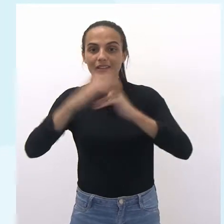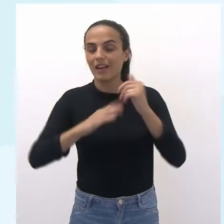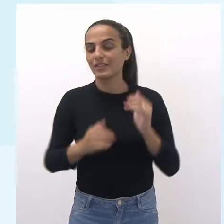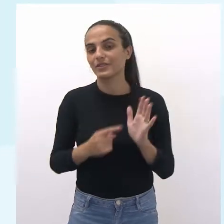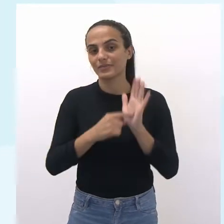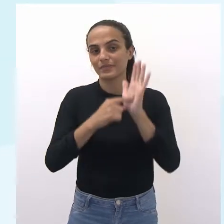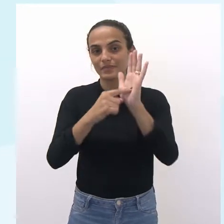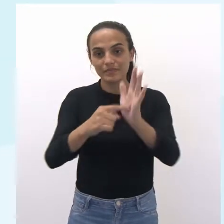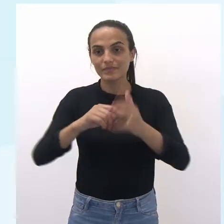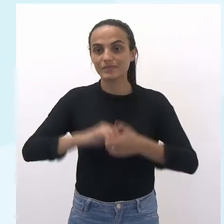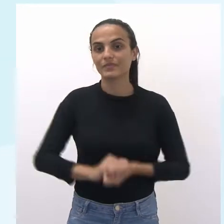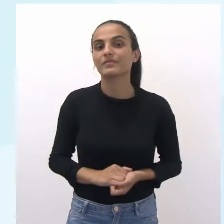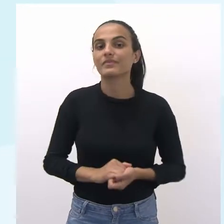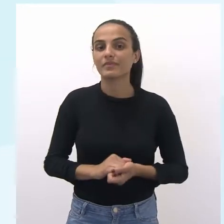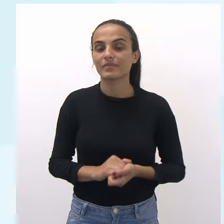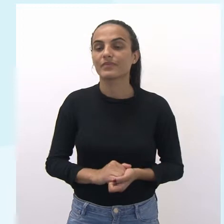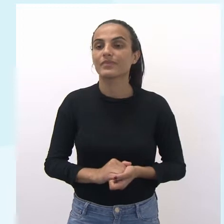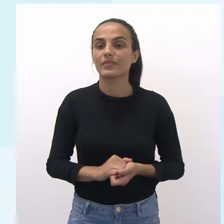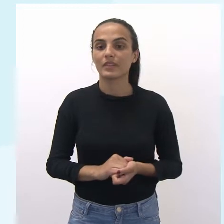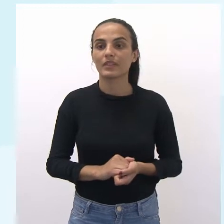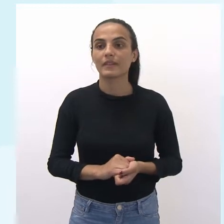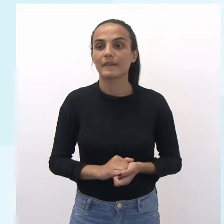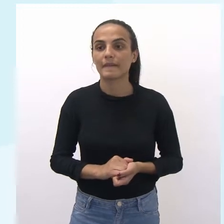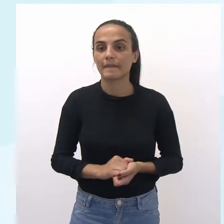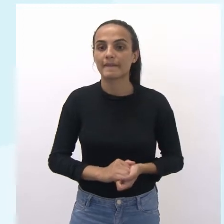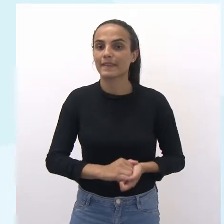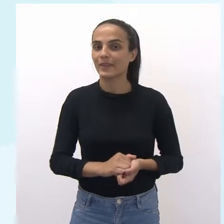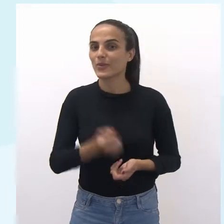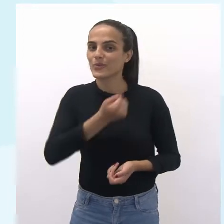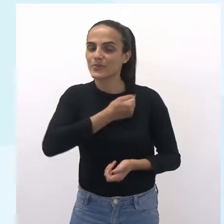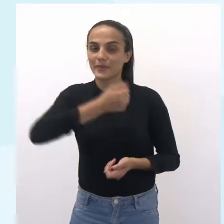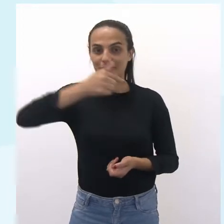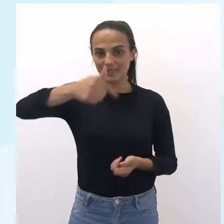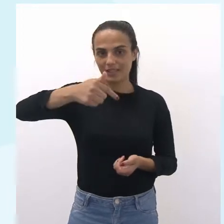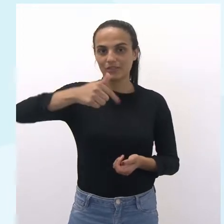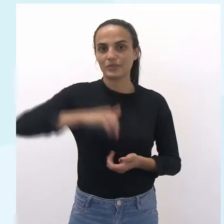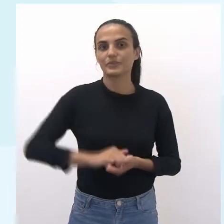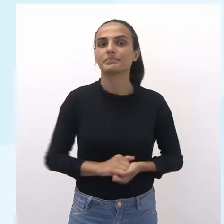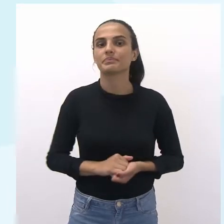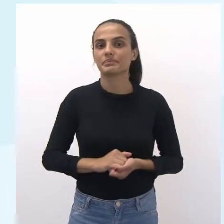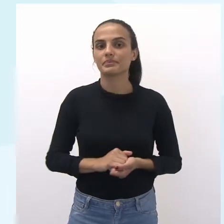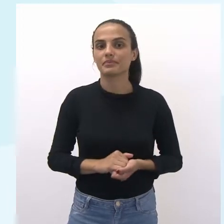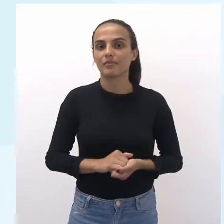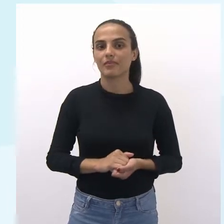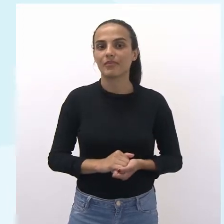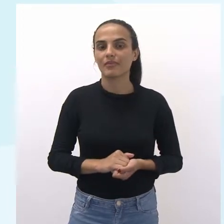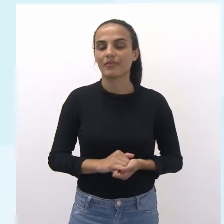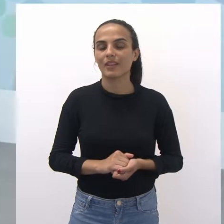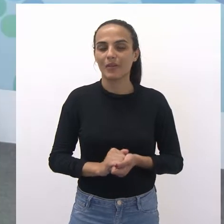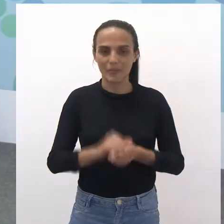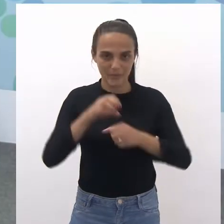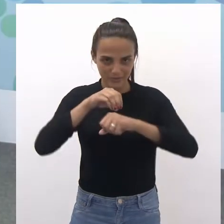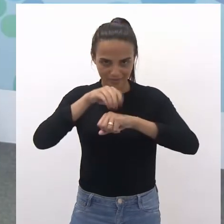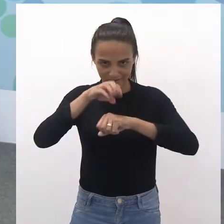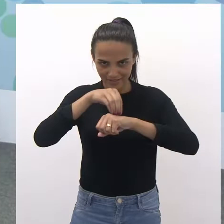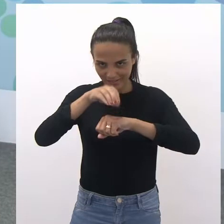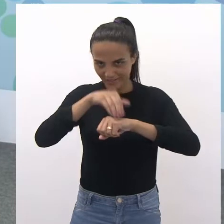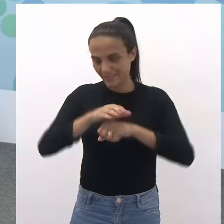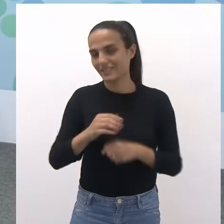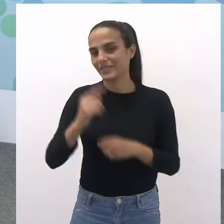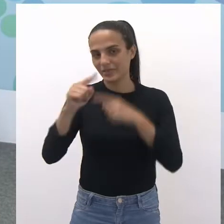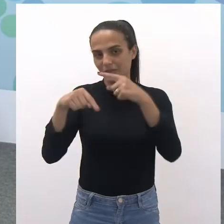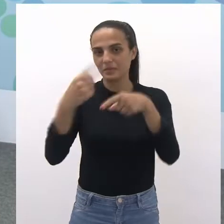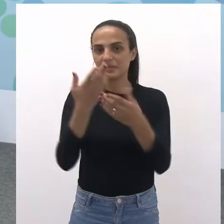trabalhar hoje, que é a competência 7, inclusive. Então, sim, professor, estou dando aqui um spoiler do que está vindo à